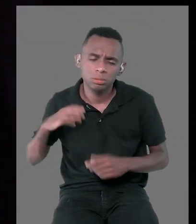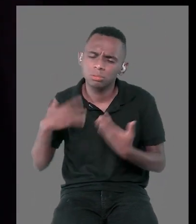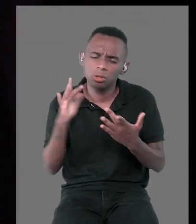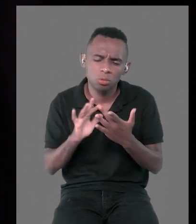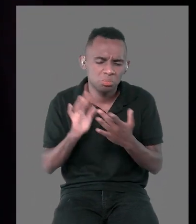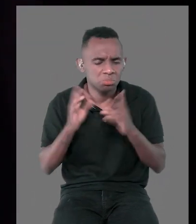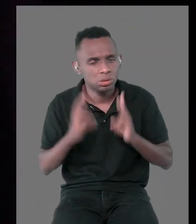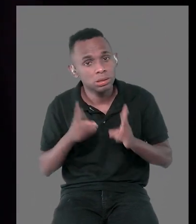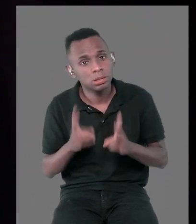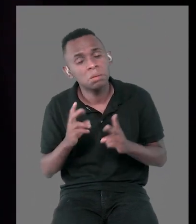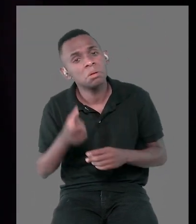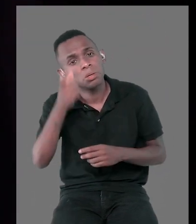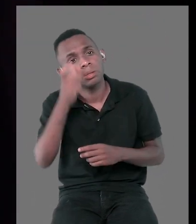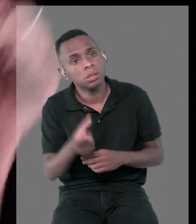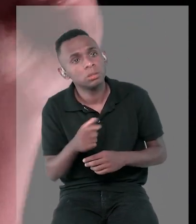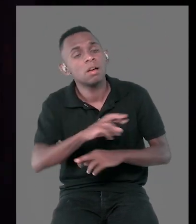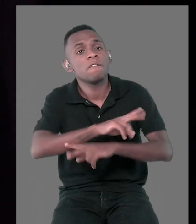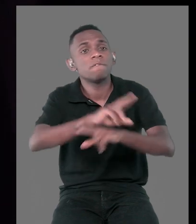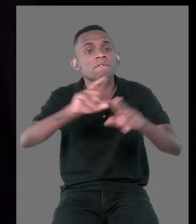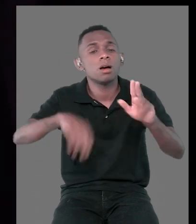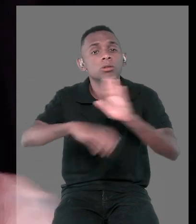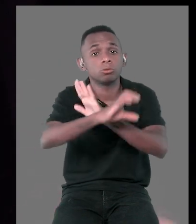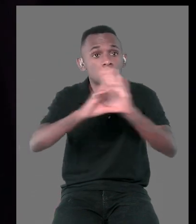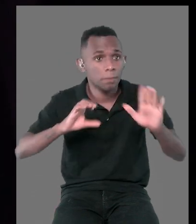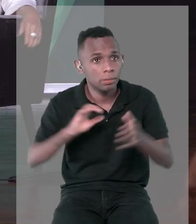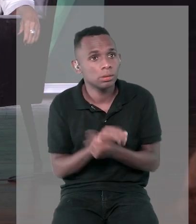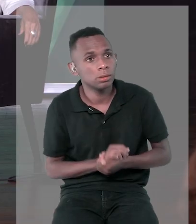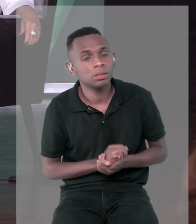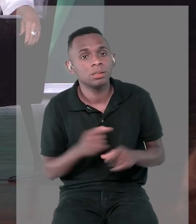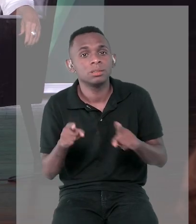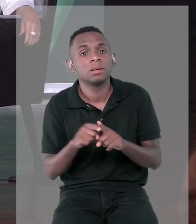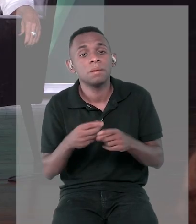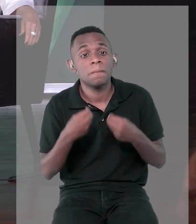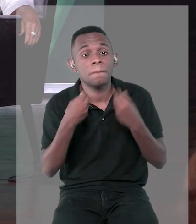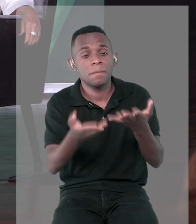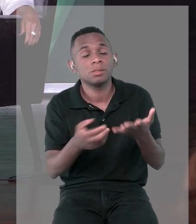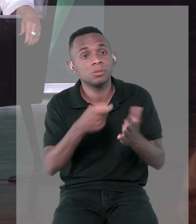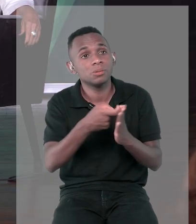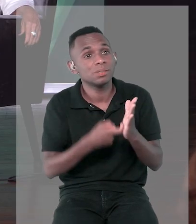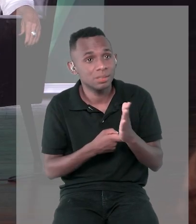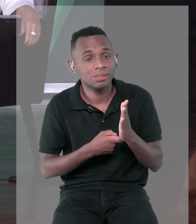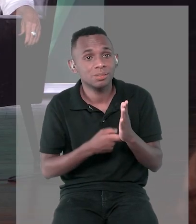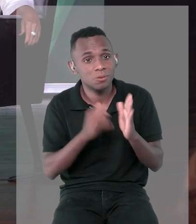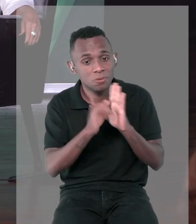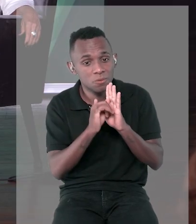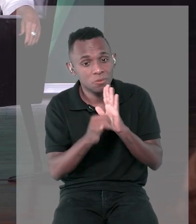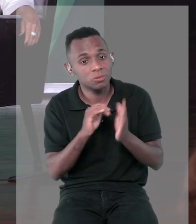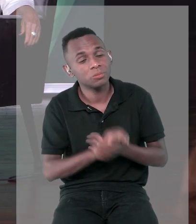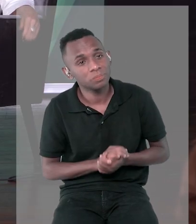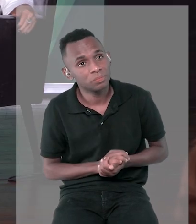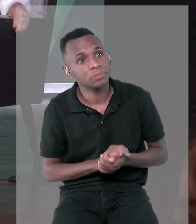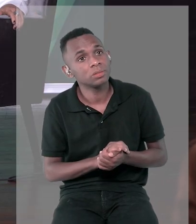vários momentos. Eu acho muito interessante, são vários capítulos. Né? E quando ele manda o texto para ela? Quando ele manda o conto para